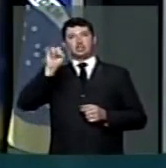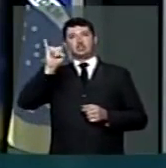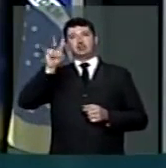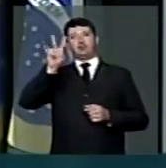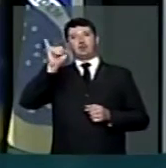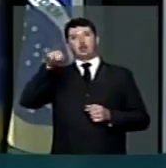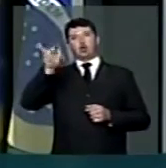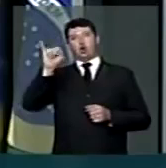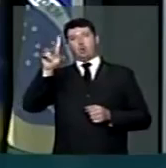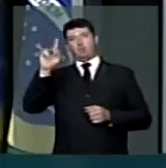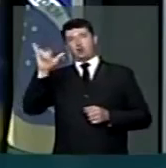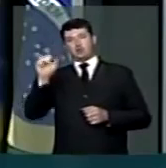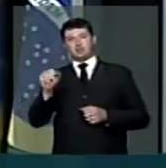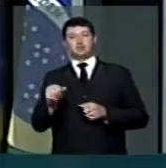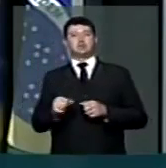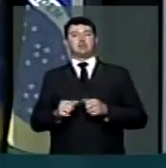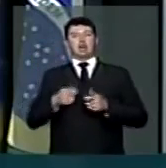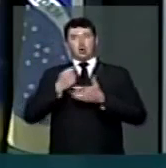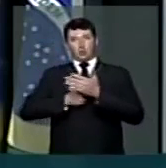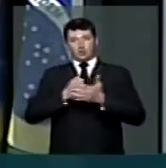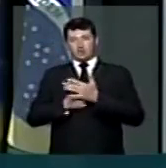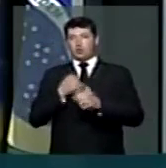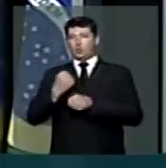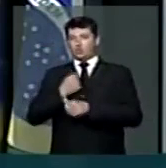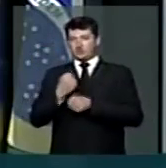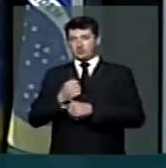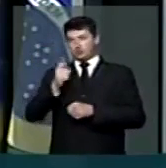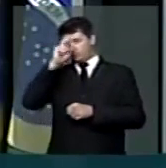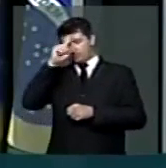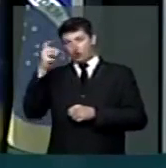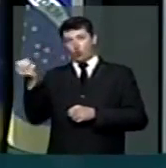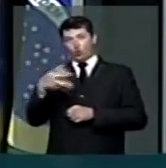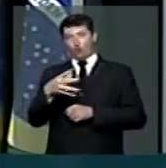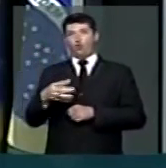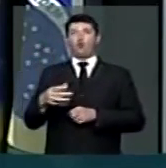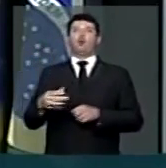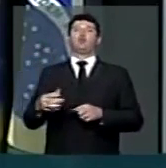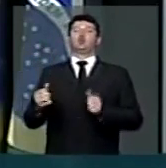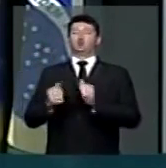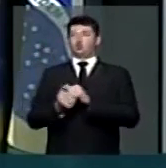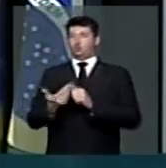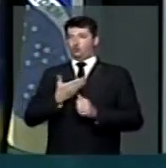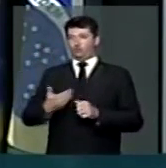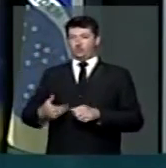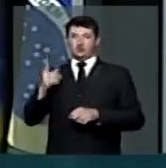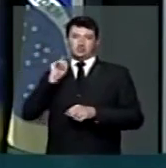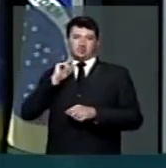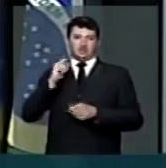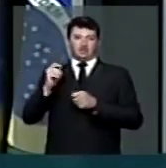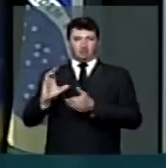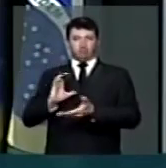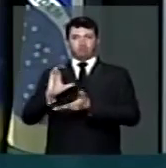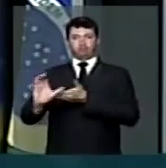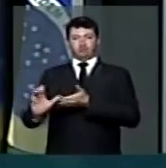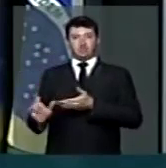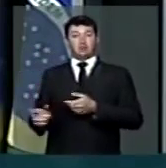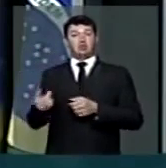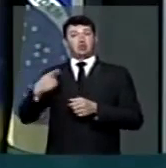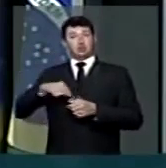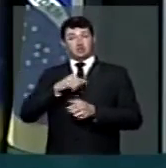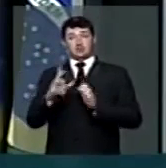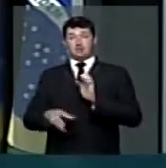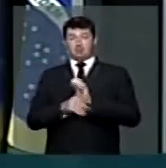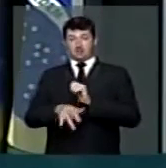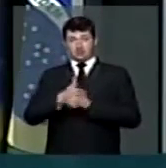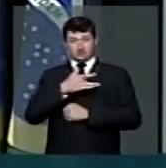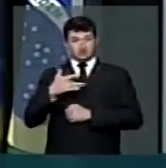pela construção de um novo hospital, aí com orçamentos mais significativos em parceria com o governo de Minas, nós destinamos as nossas emendas à